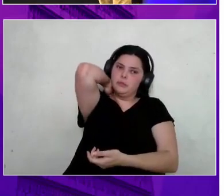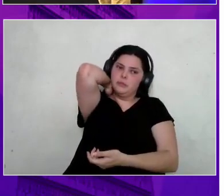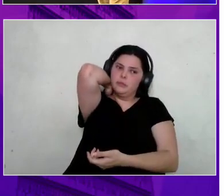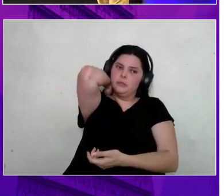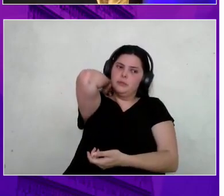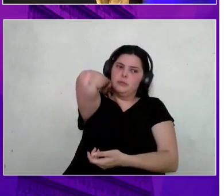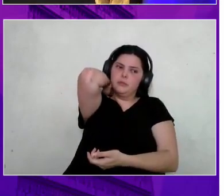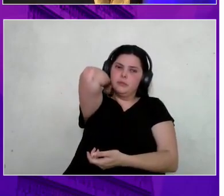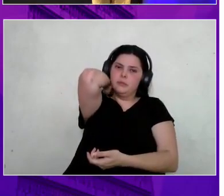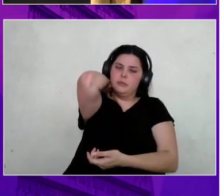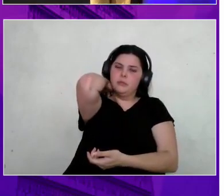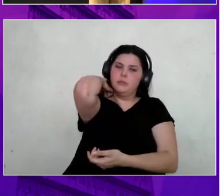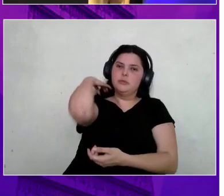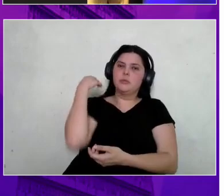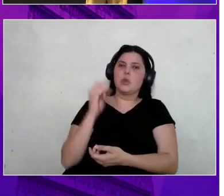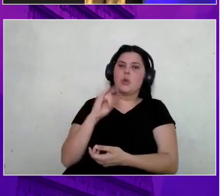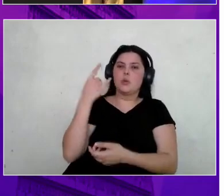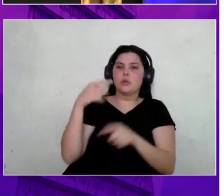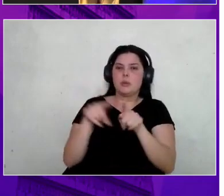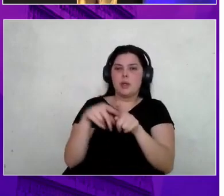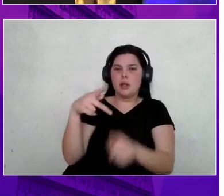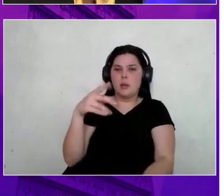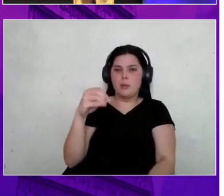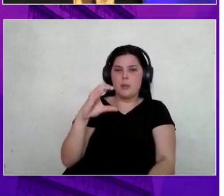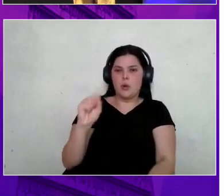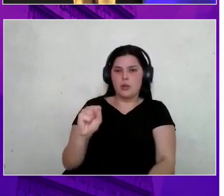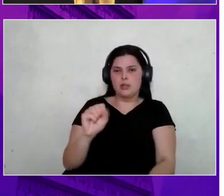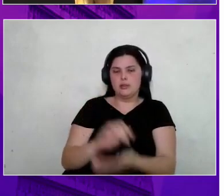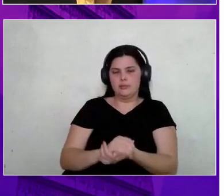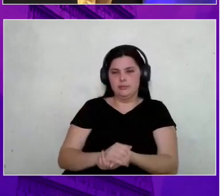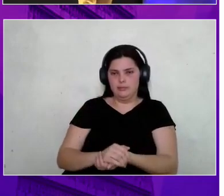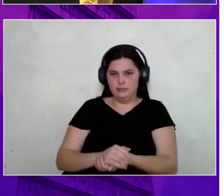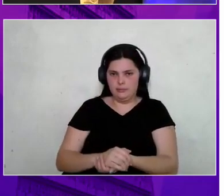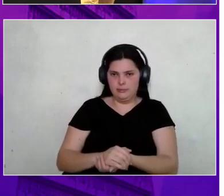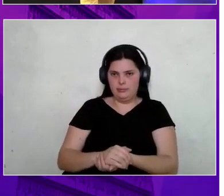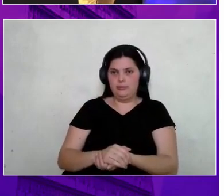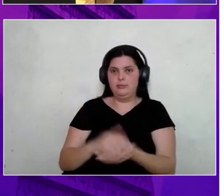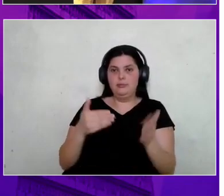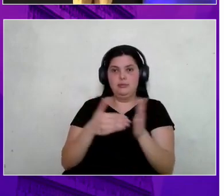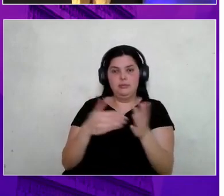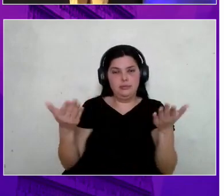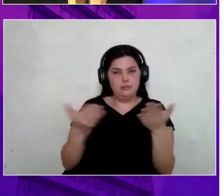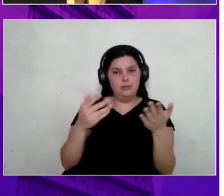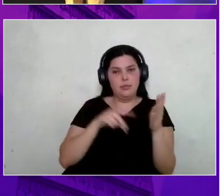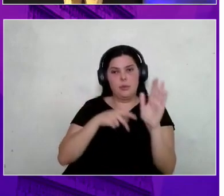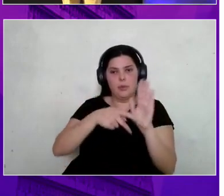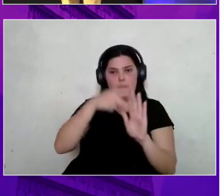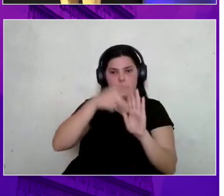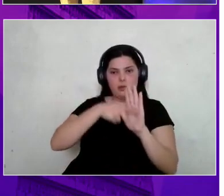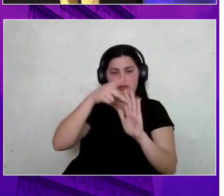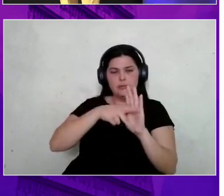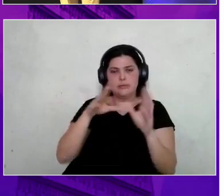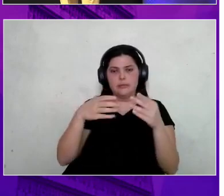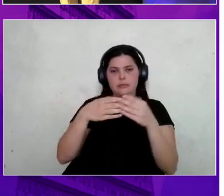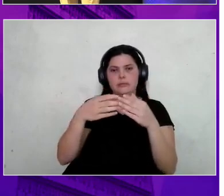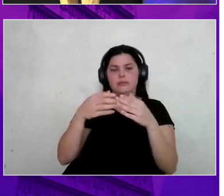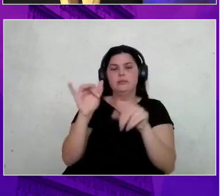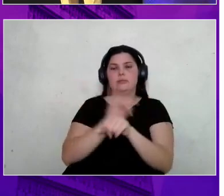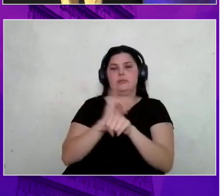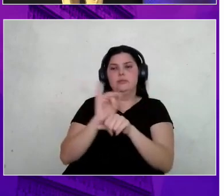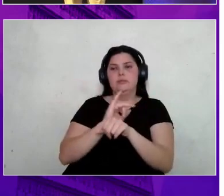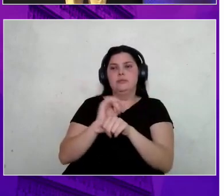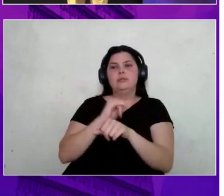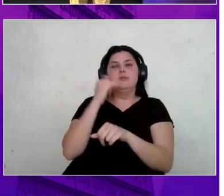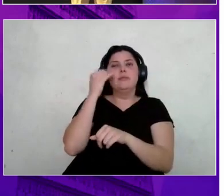E por último, o POX, né, galera? É uma coisa que a gente traz hoje, até hoje, nos nossos projetos, de o time técnico sempre tentar fazer